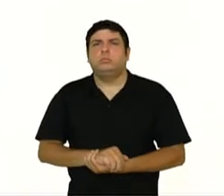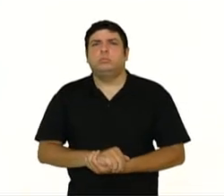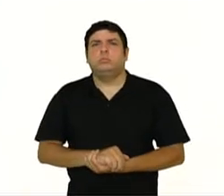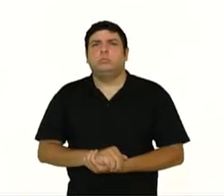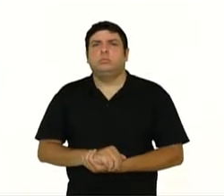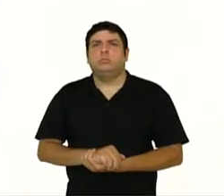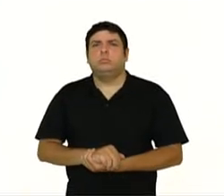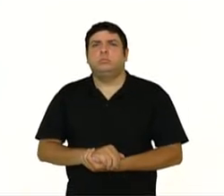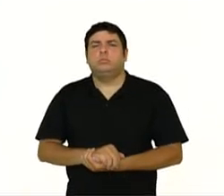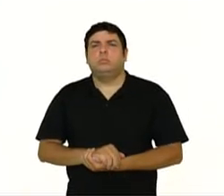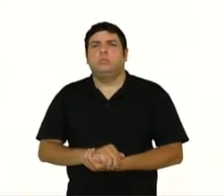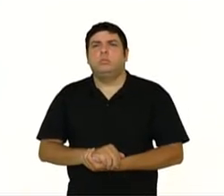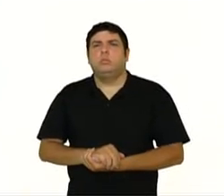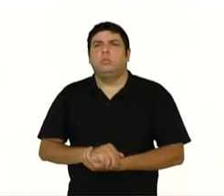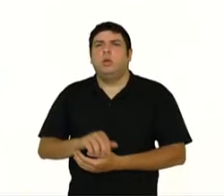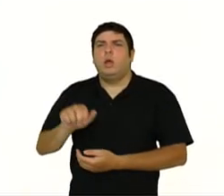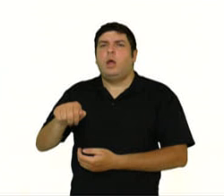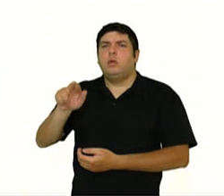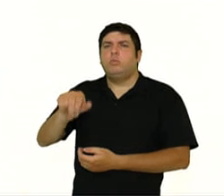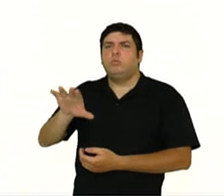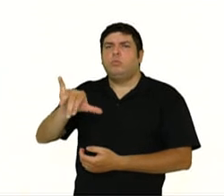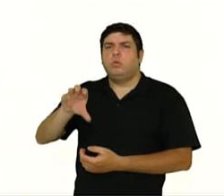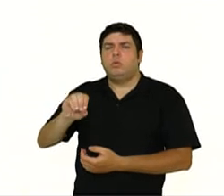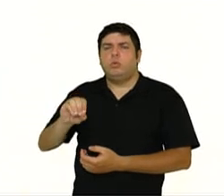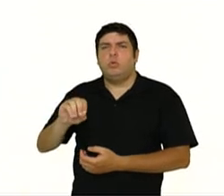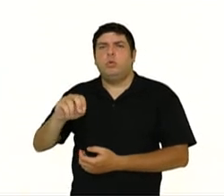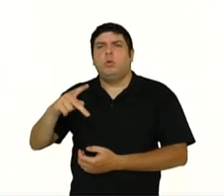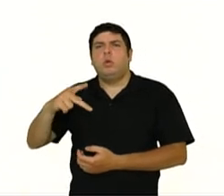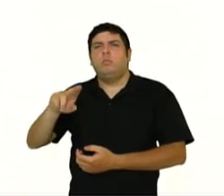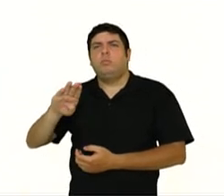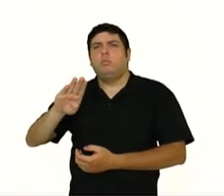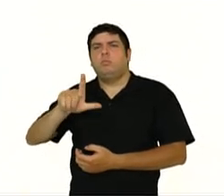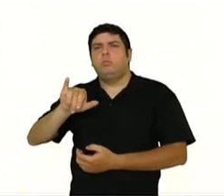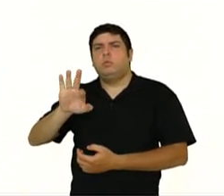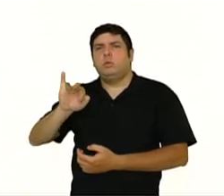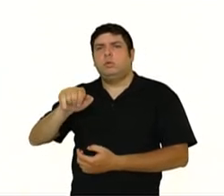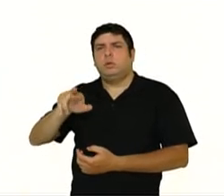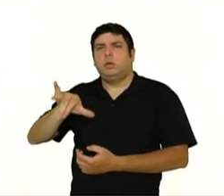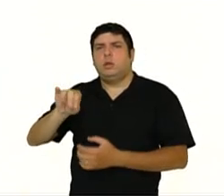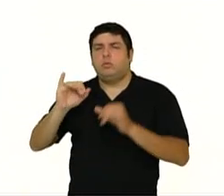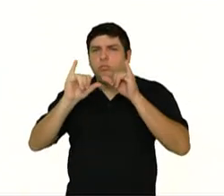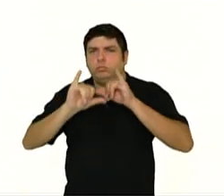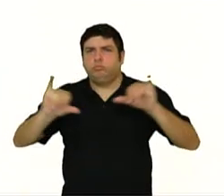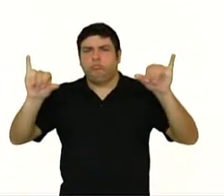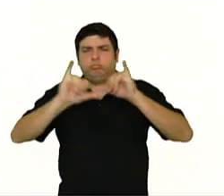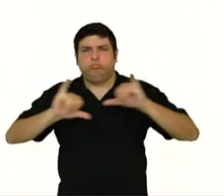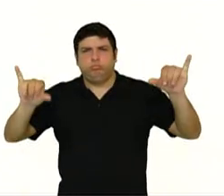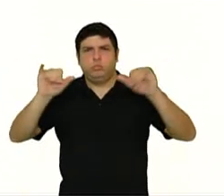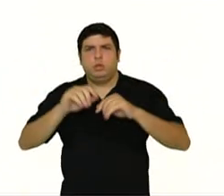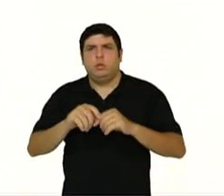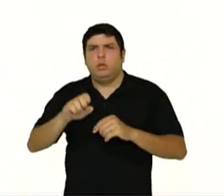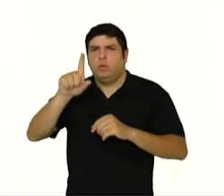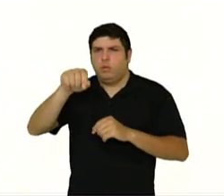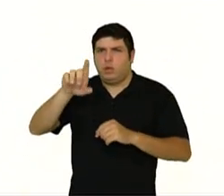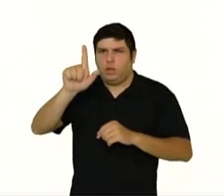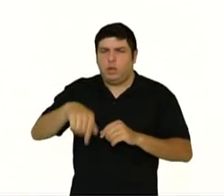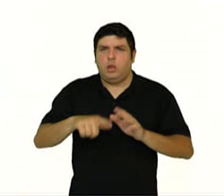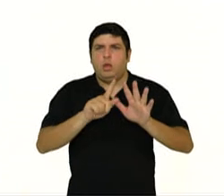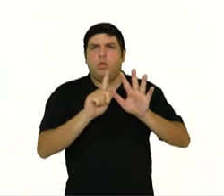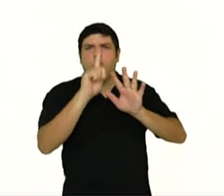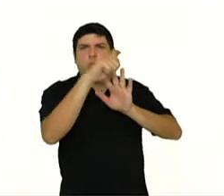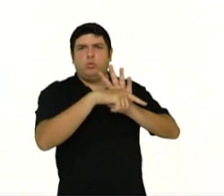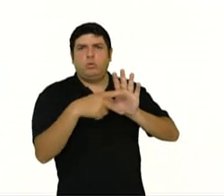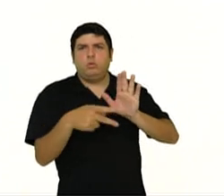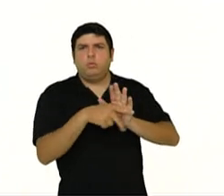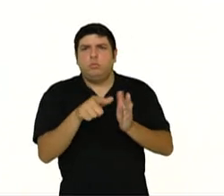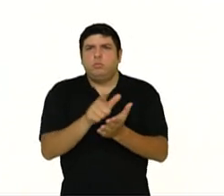Então, o anúncio publicitário, texto publicitário, que é o que a gente está estudando agora, tá? O anúncio publicitário é um gênero